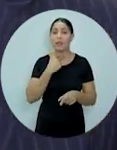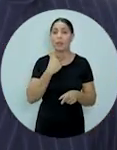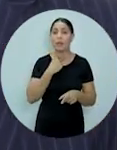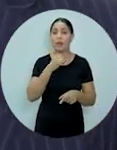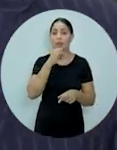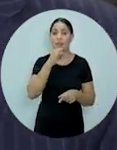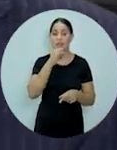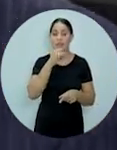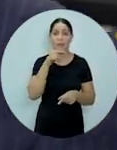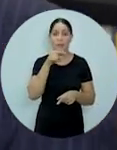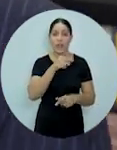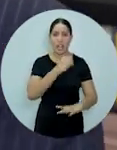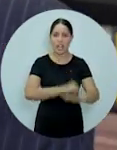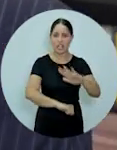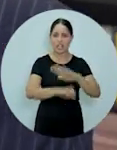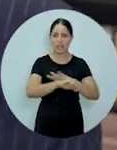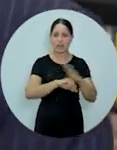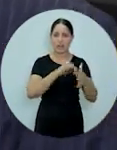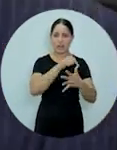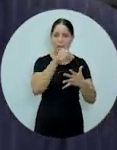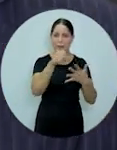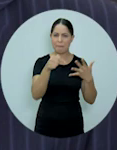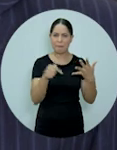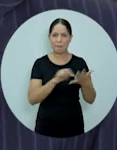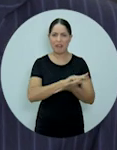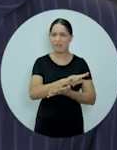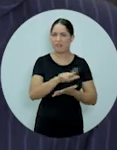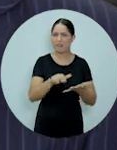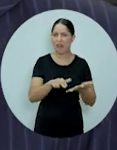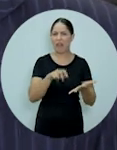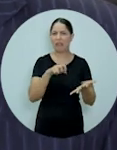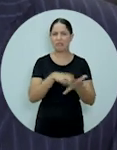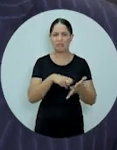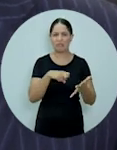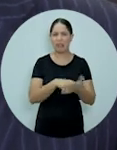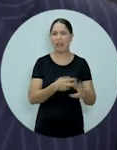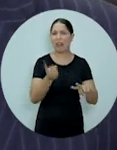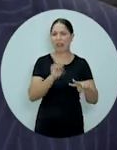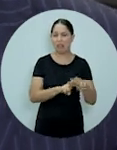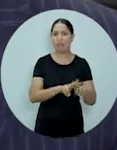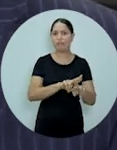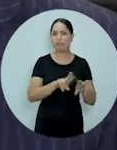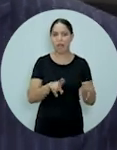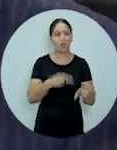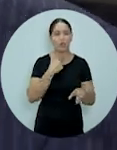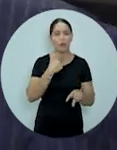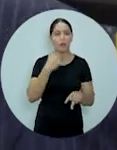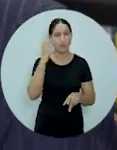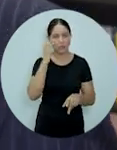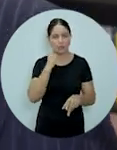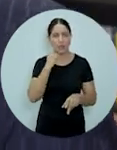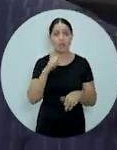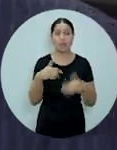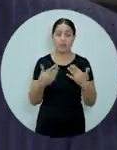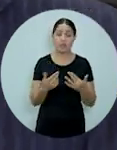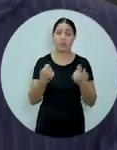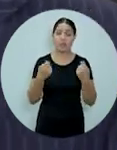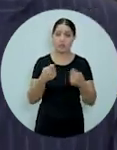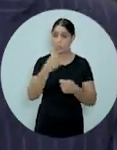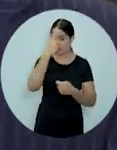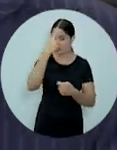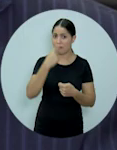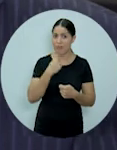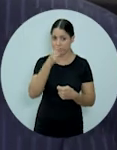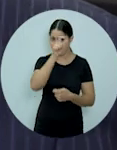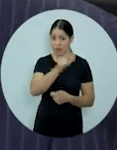pessoa que tem um prontuário de condenações para adotar uma criança. Então, visto esse perfil social, eu diria até